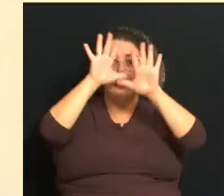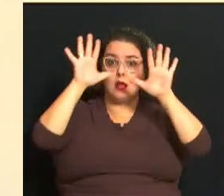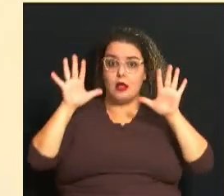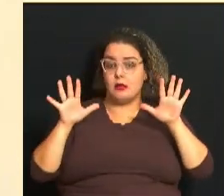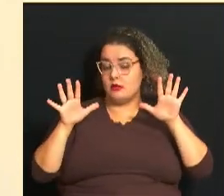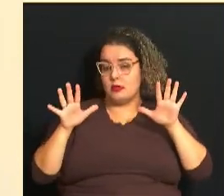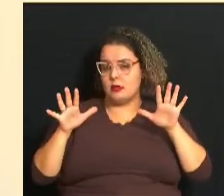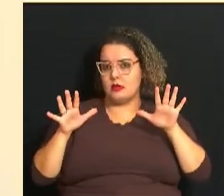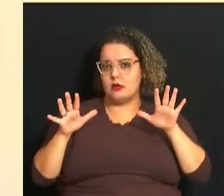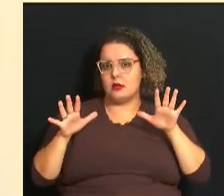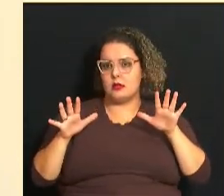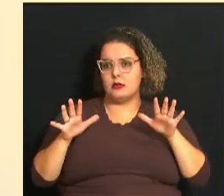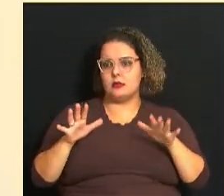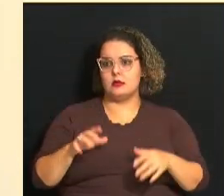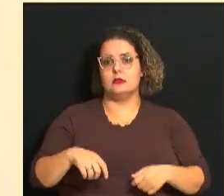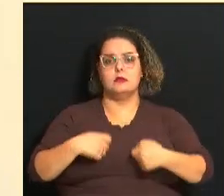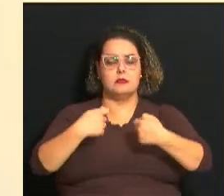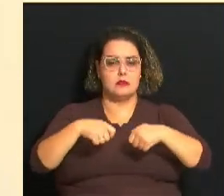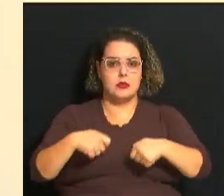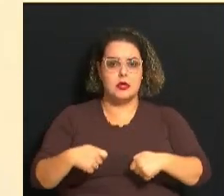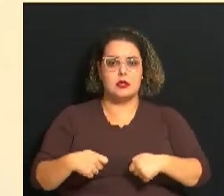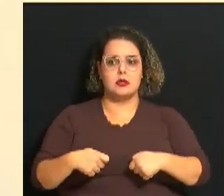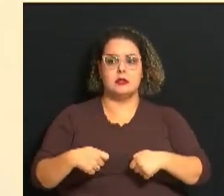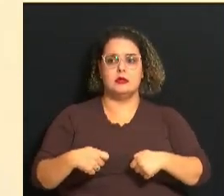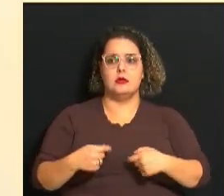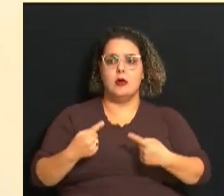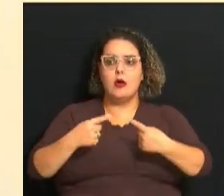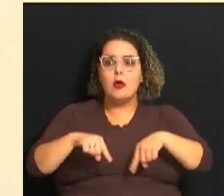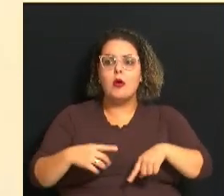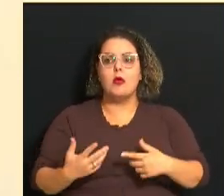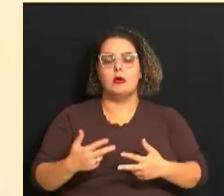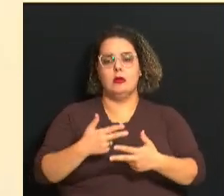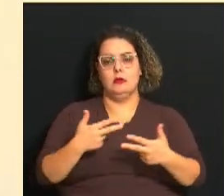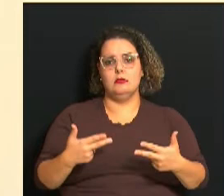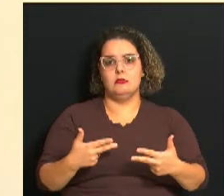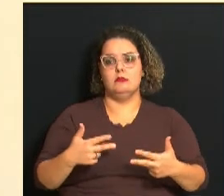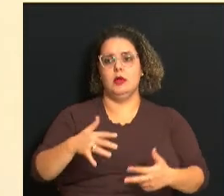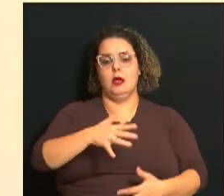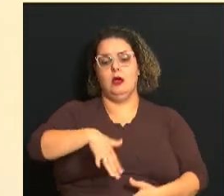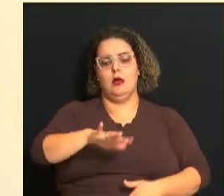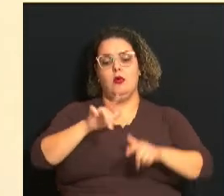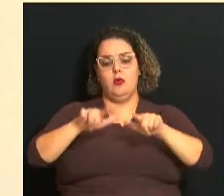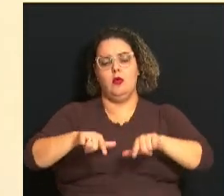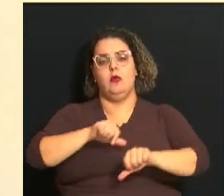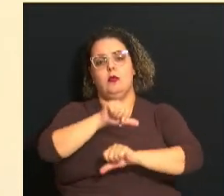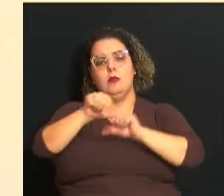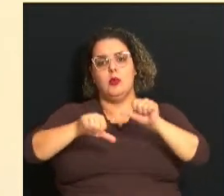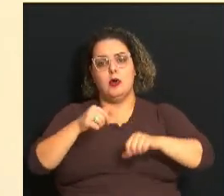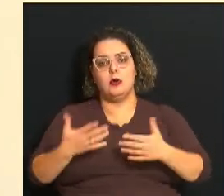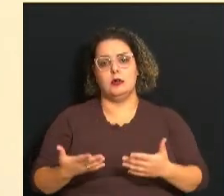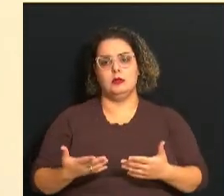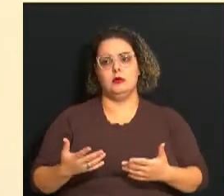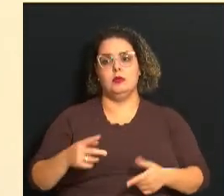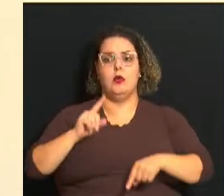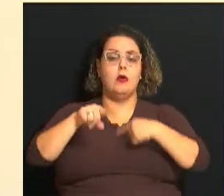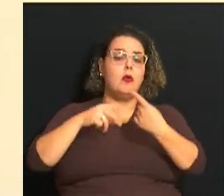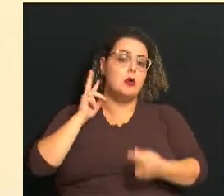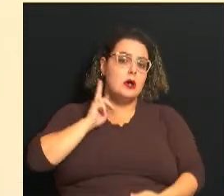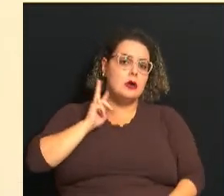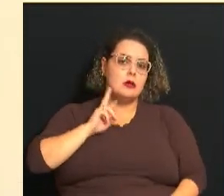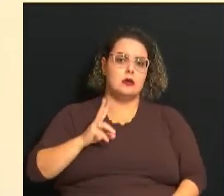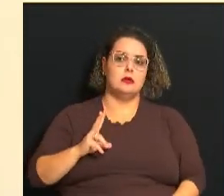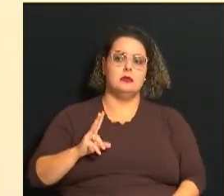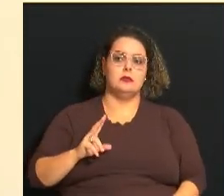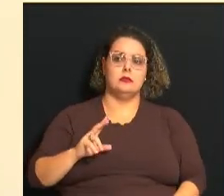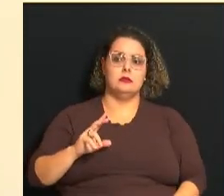ele precisava se levantar contra aquilo até para que o ambiente de trabalho mudasse para que outras vítimas não viessem a